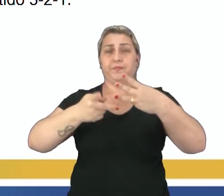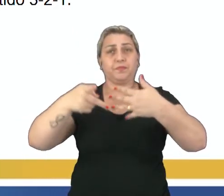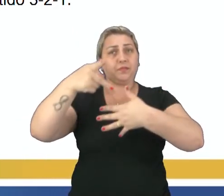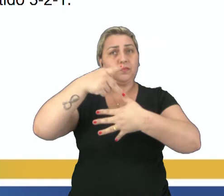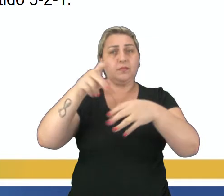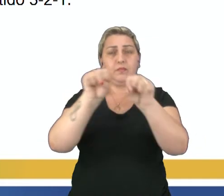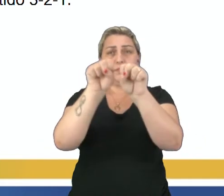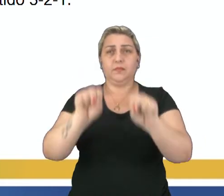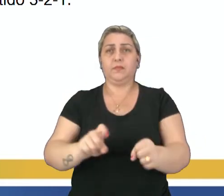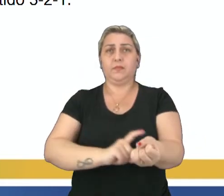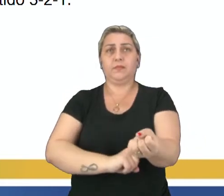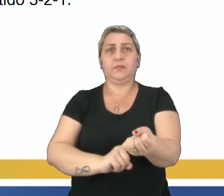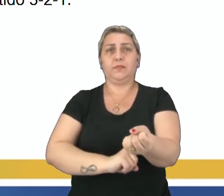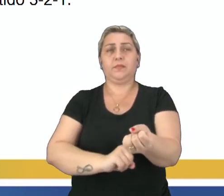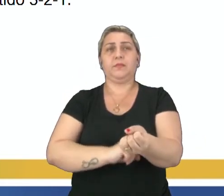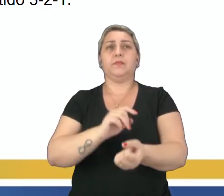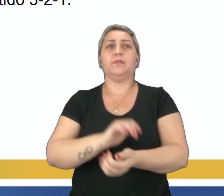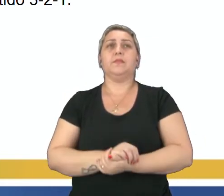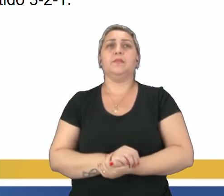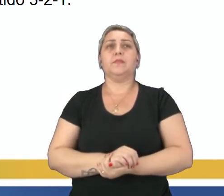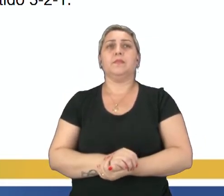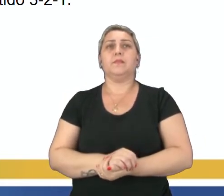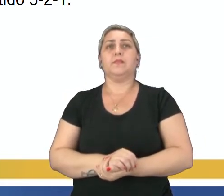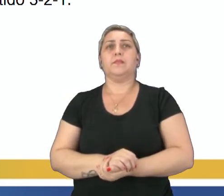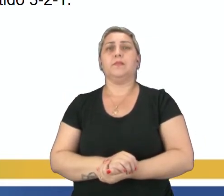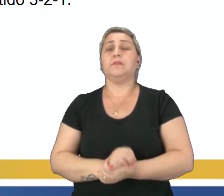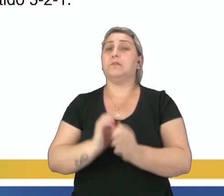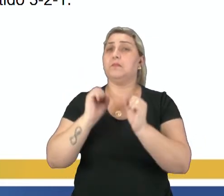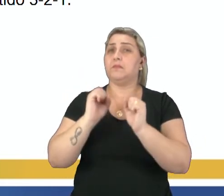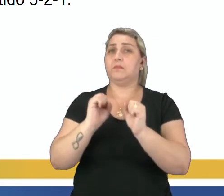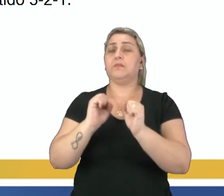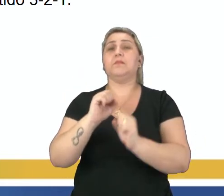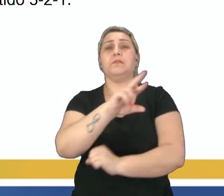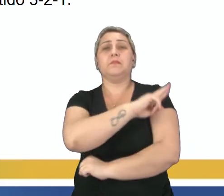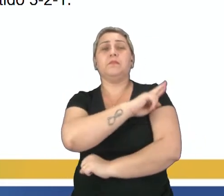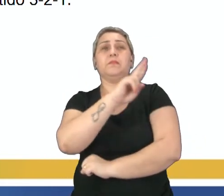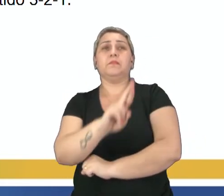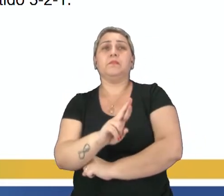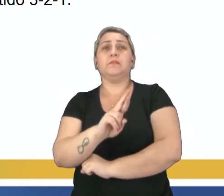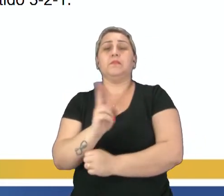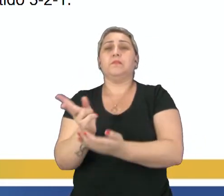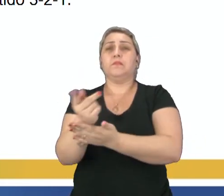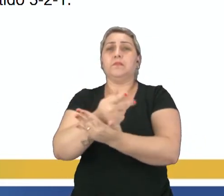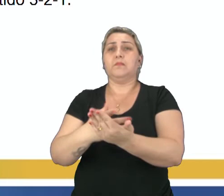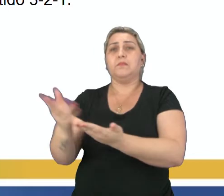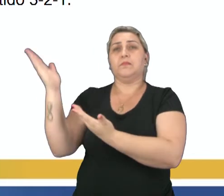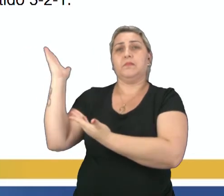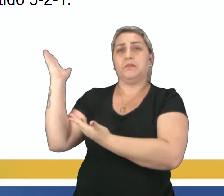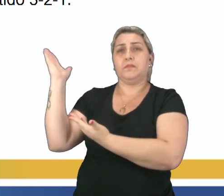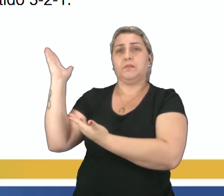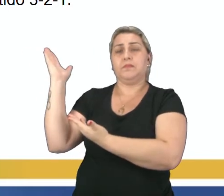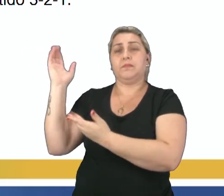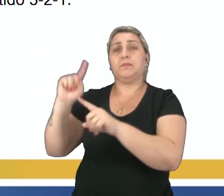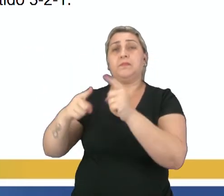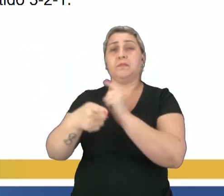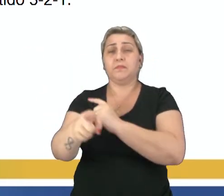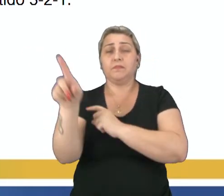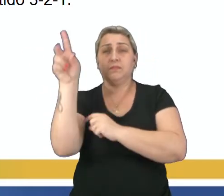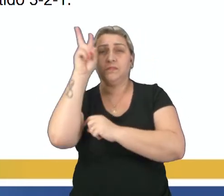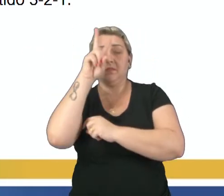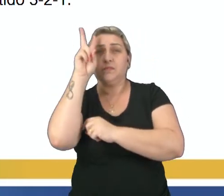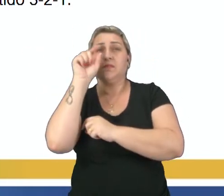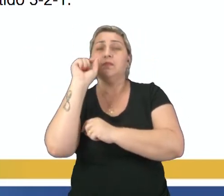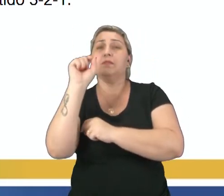relação com a função que o sistema nervoso precisa de fato executar. Na letra A nós tínhamos assim: captar e interpretar